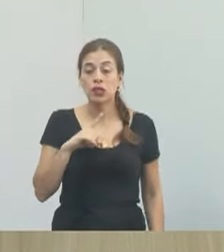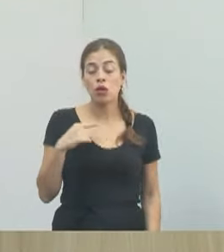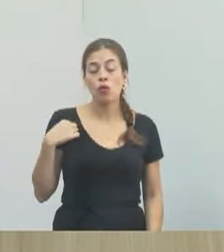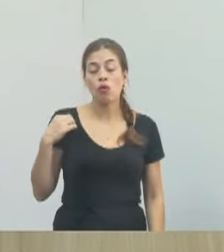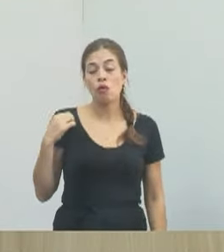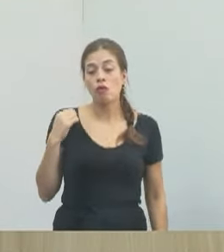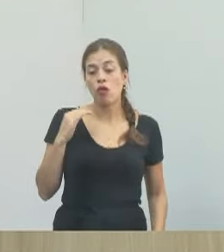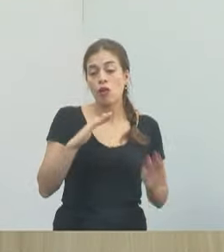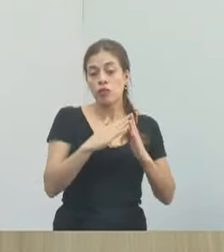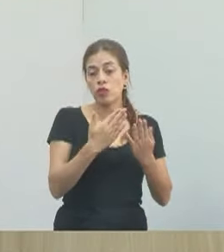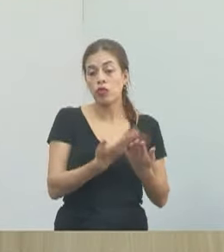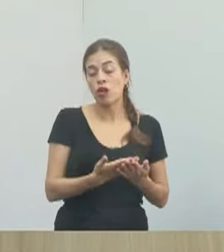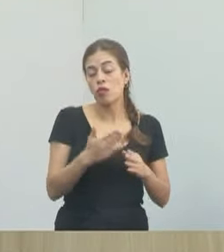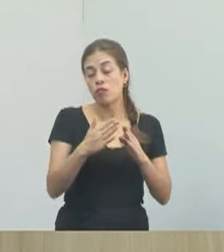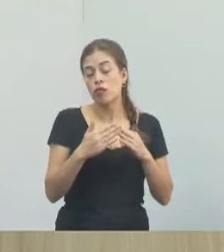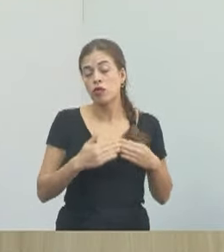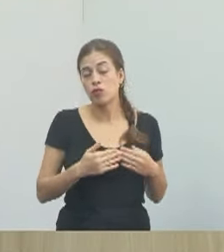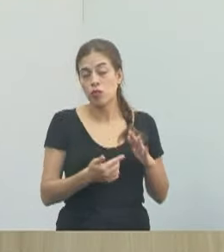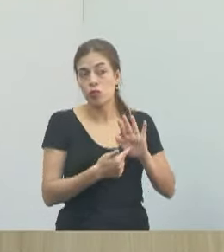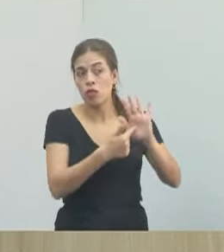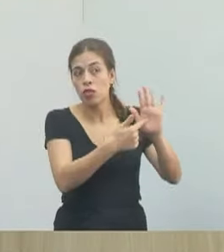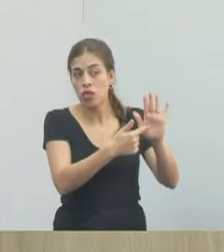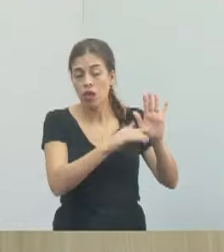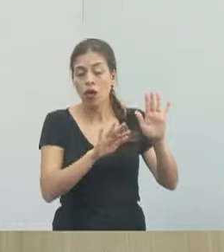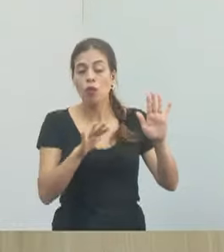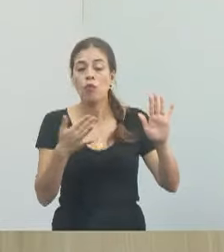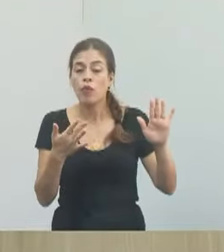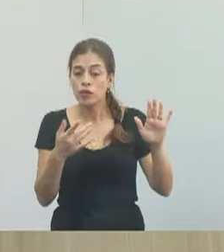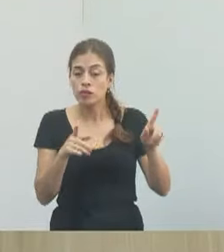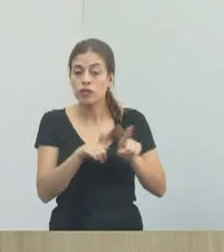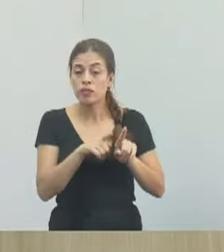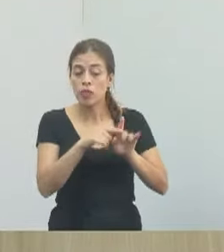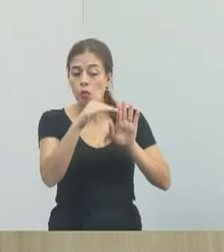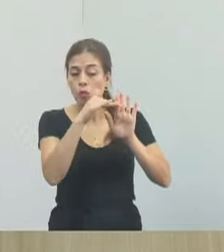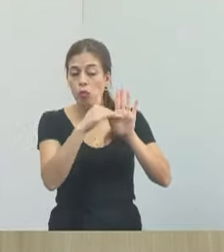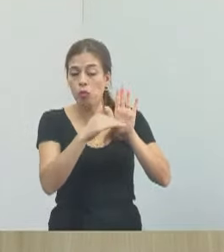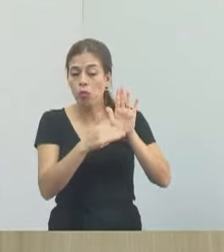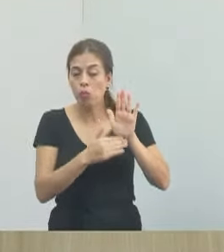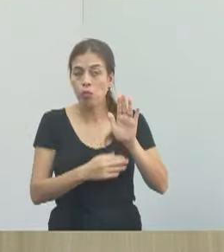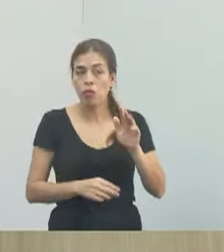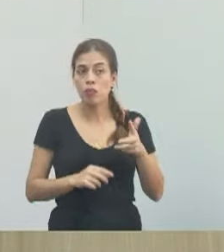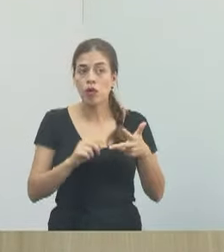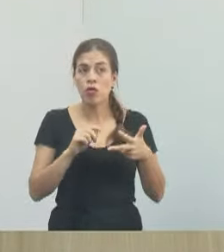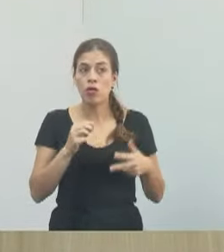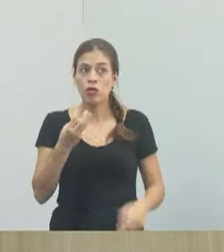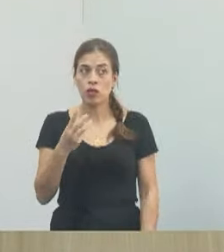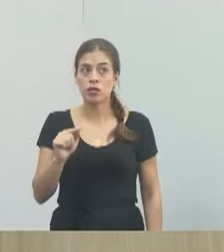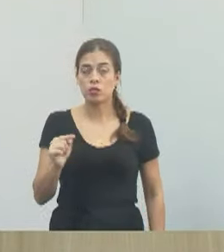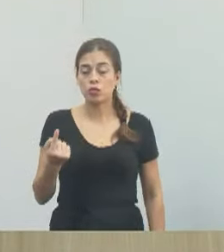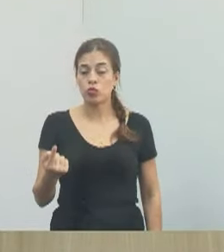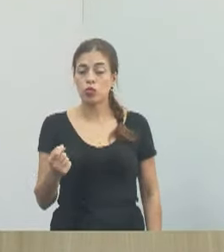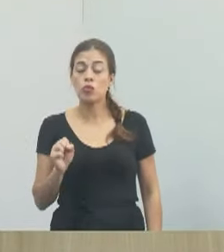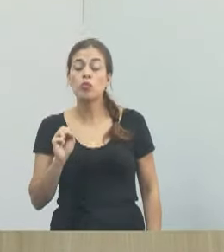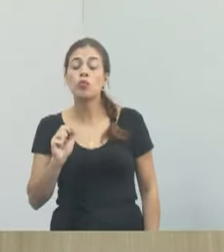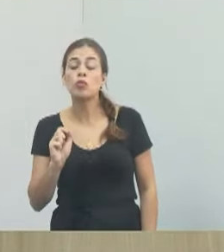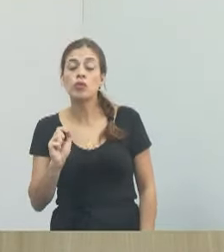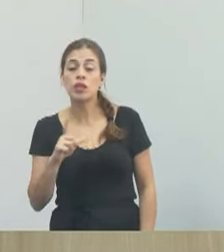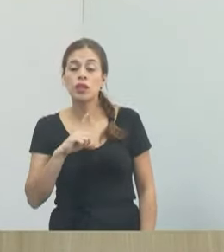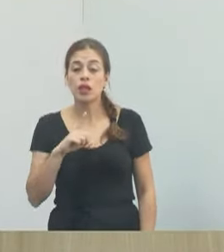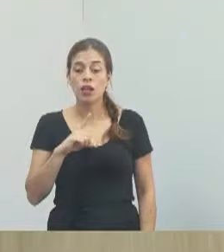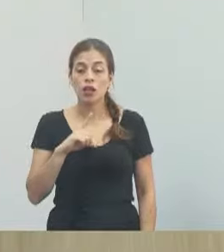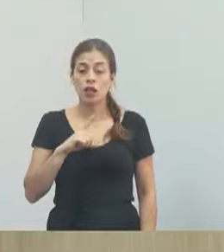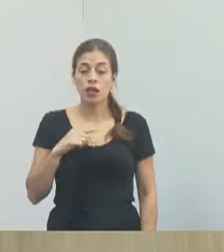prazo de cronograma 3.1 O que exatamente compõe o uniforme